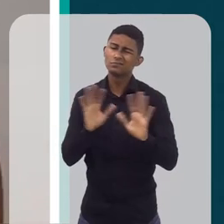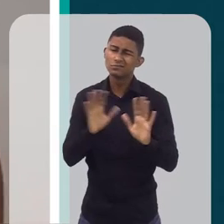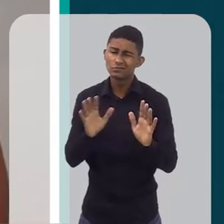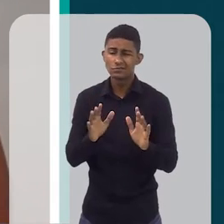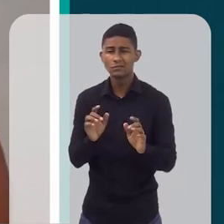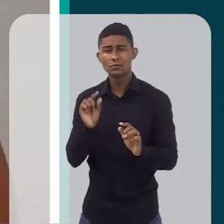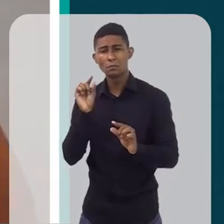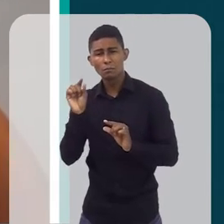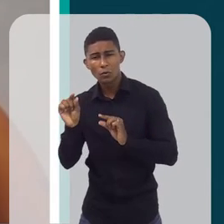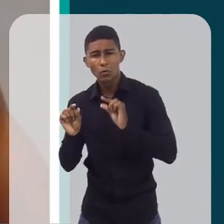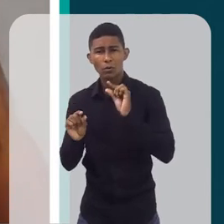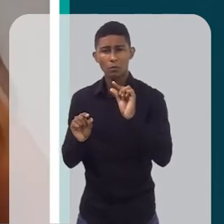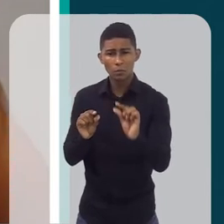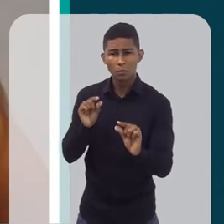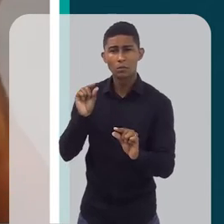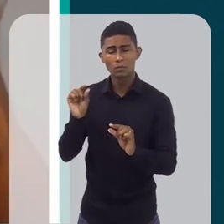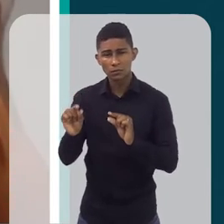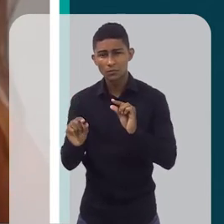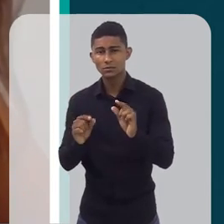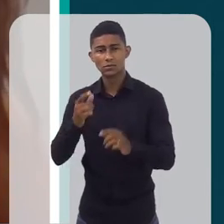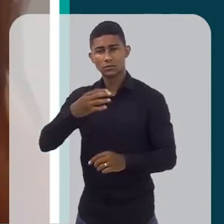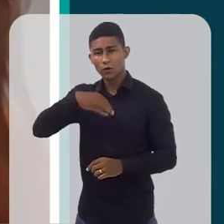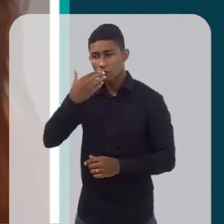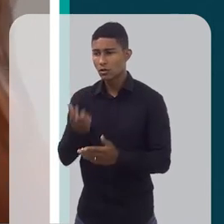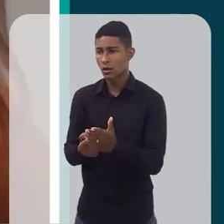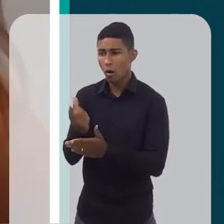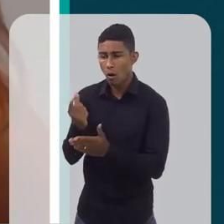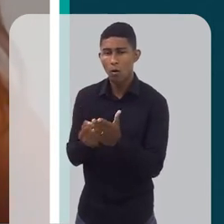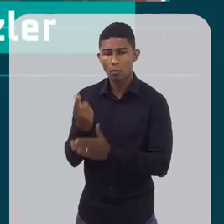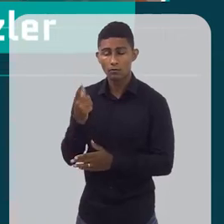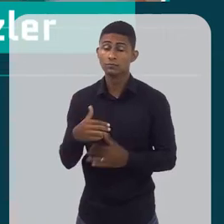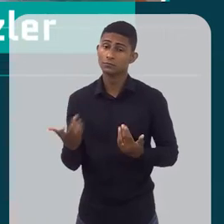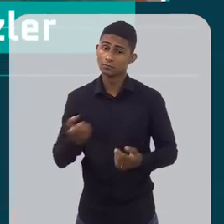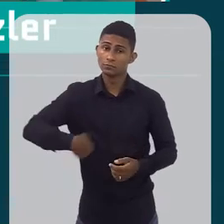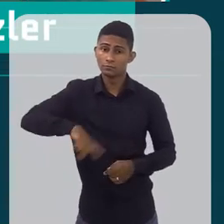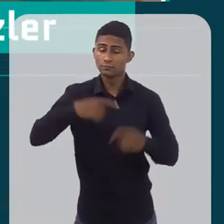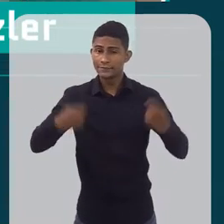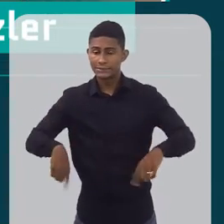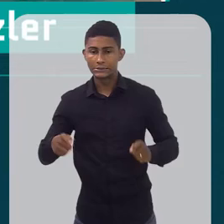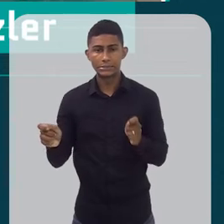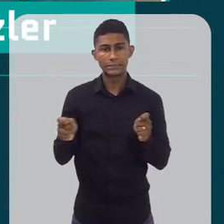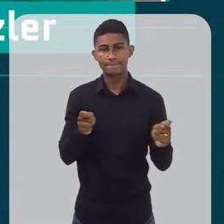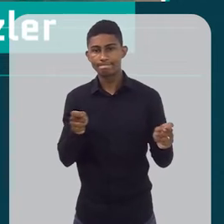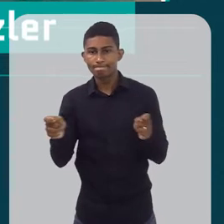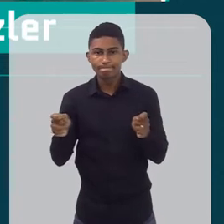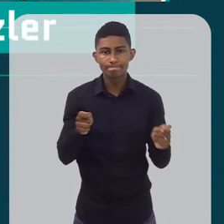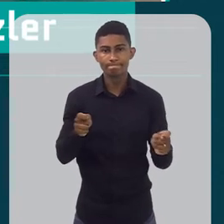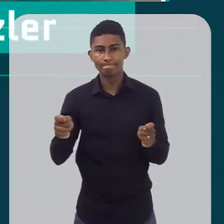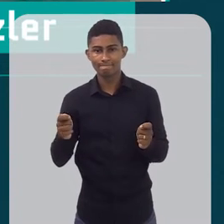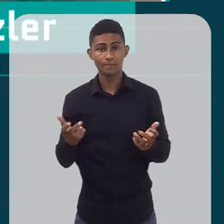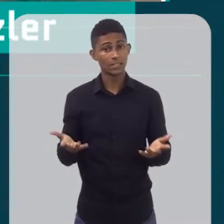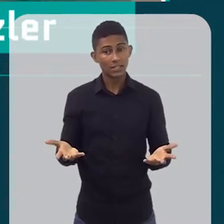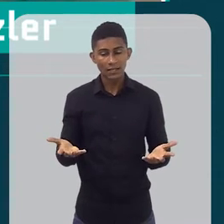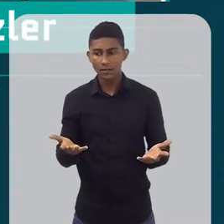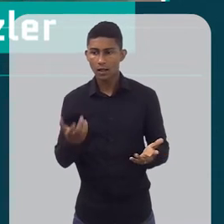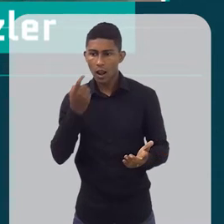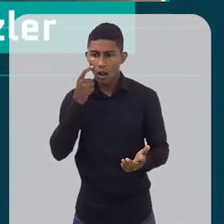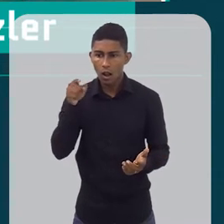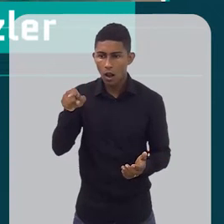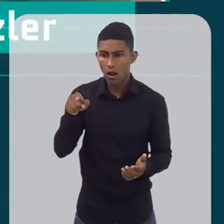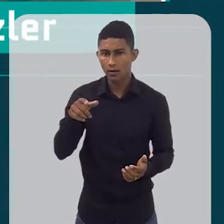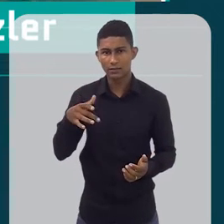do exagero também tende ao ganho de peso. Então, assim, a gente tem que administrar um pouco, do que possa